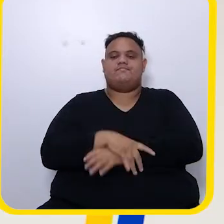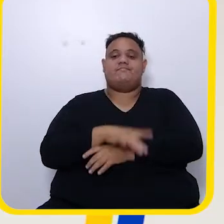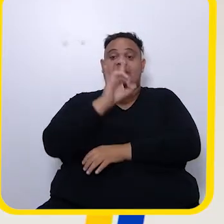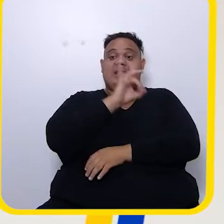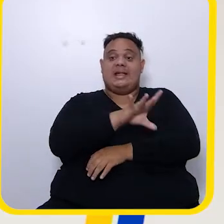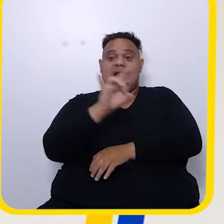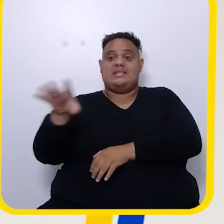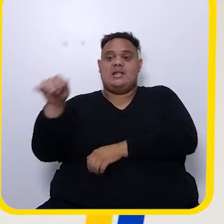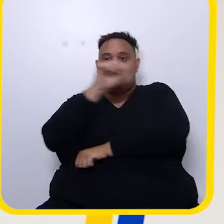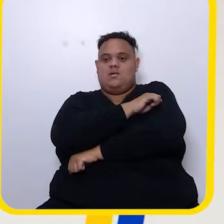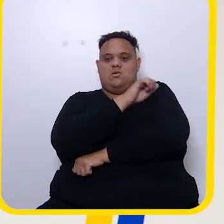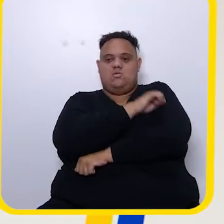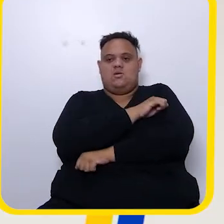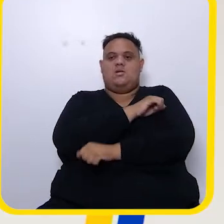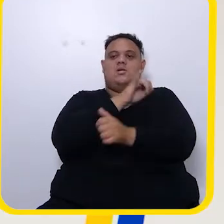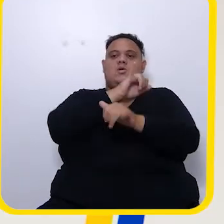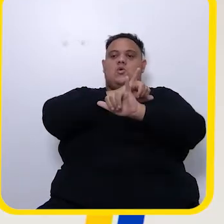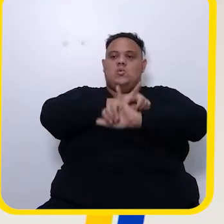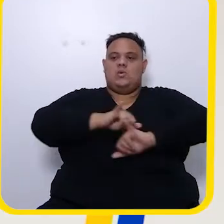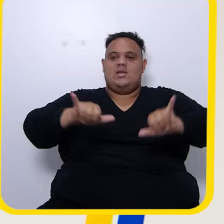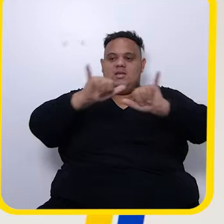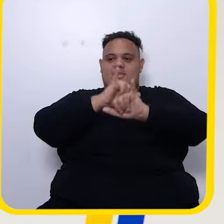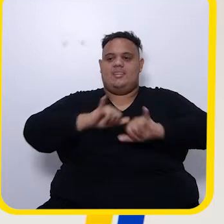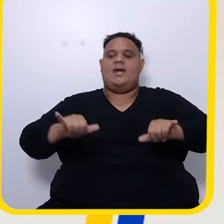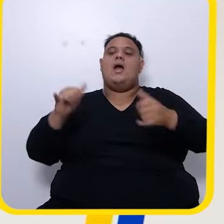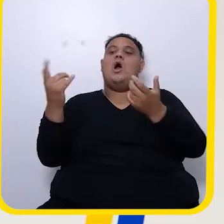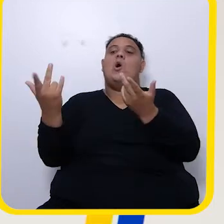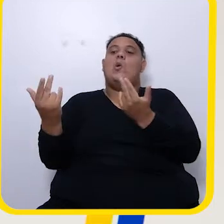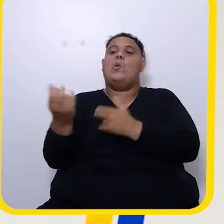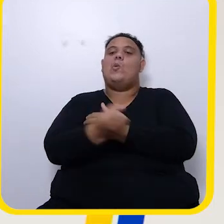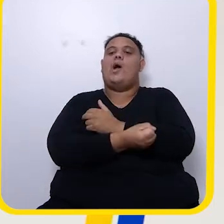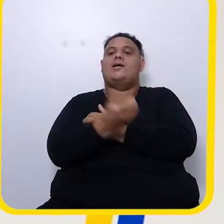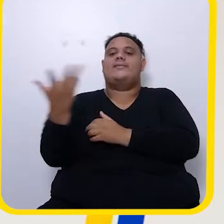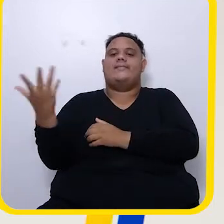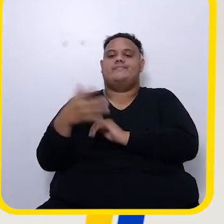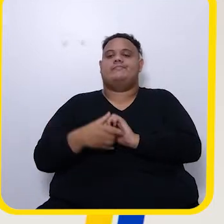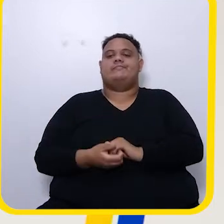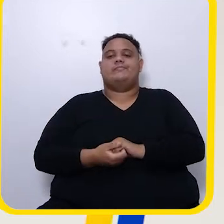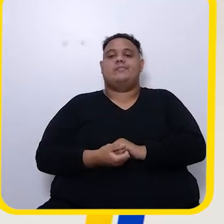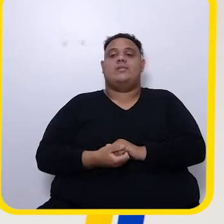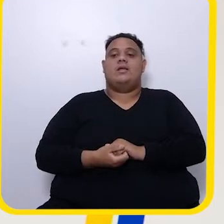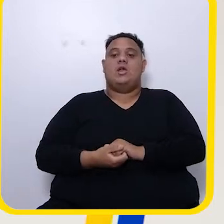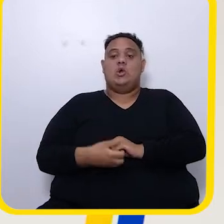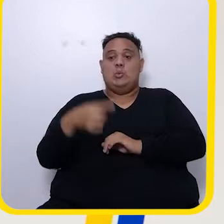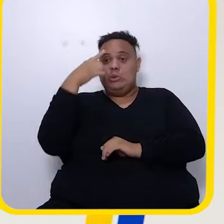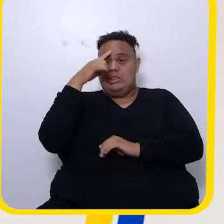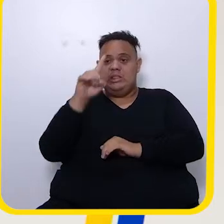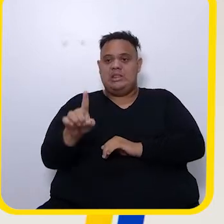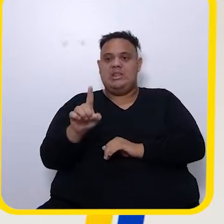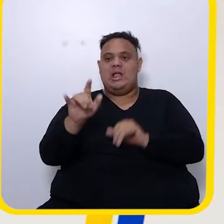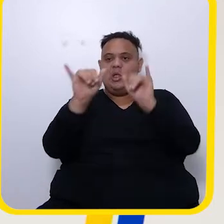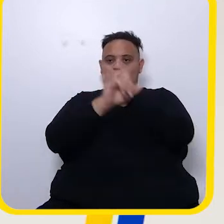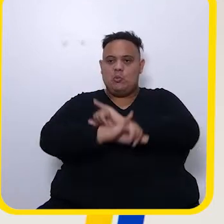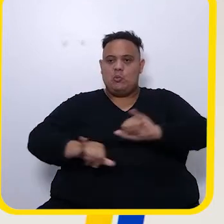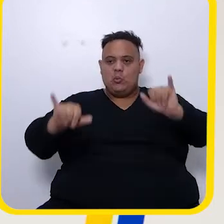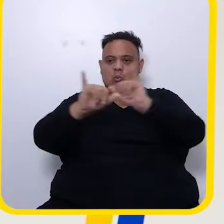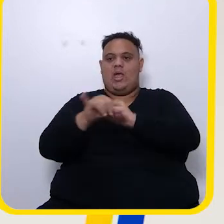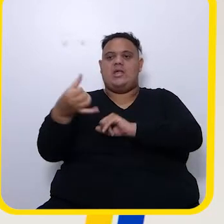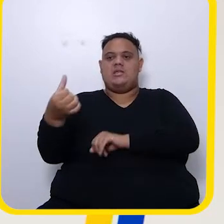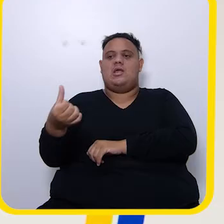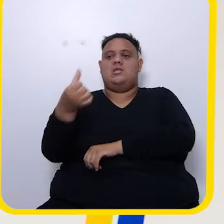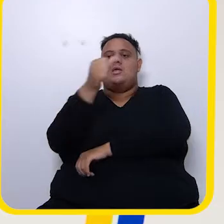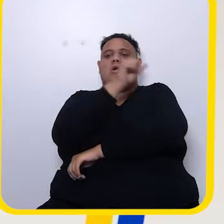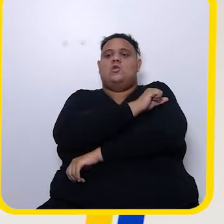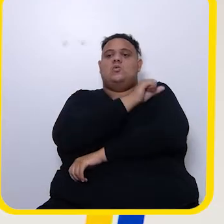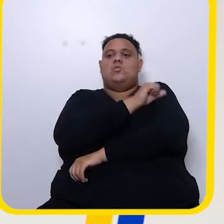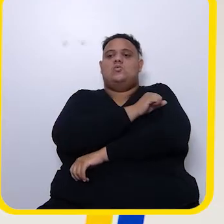iria distribuir a mesma quantidade de panfletos. No dia da distribuição, 6 alunos ficaram